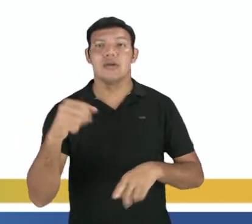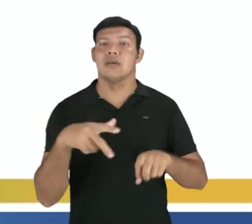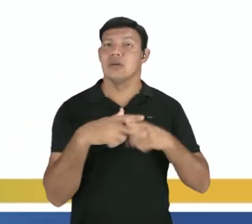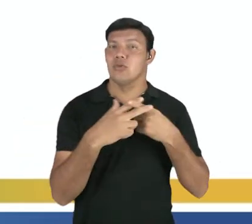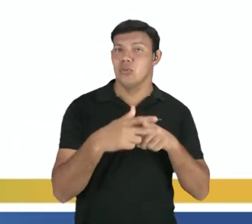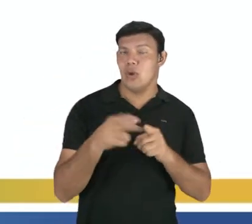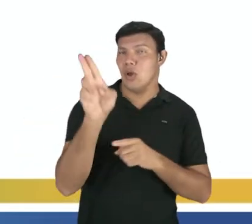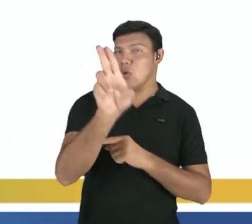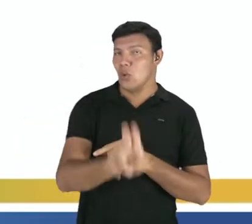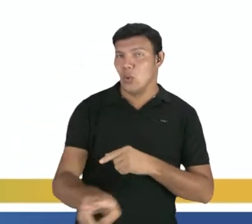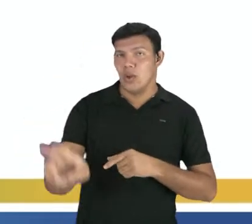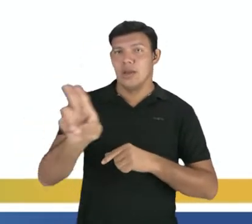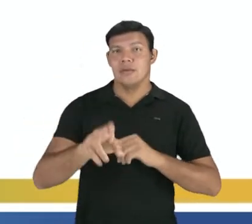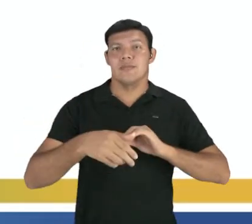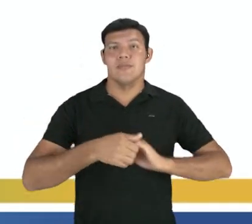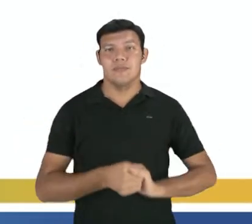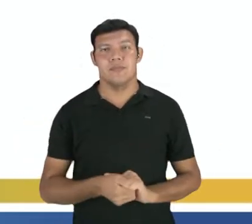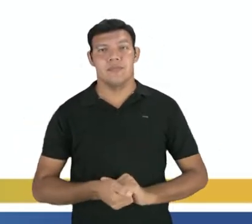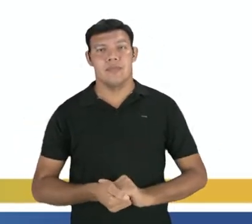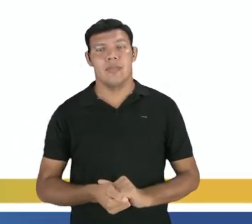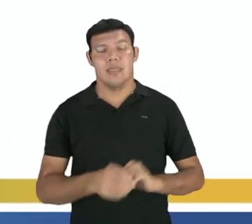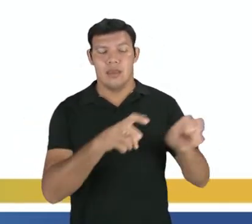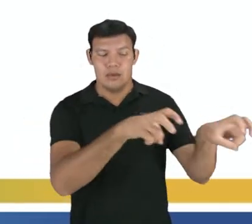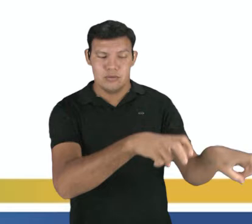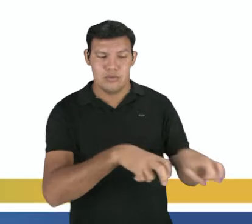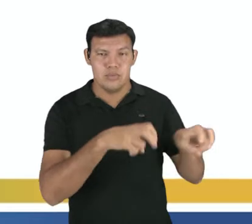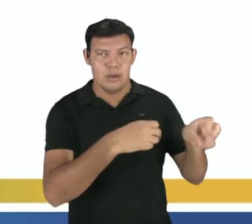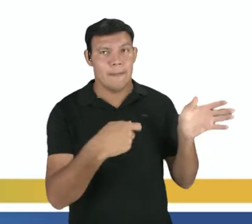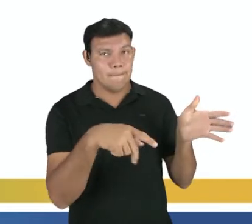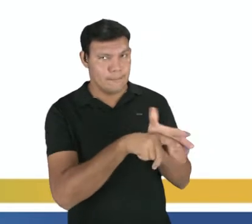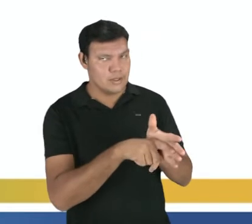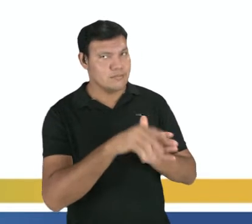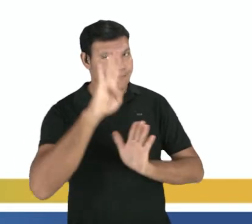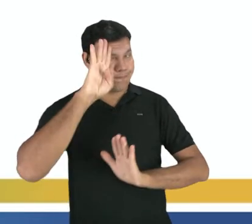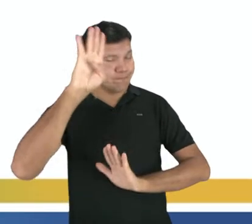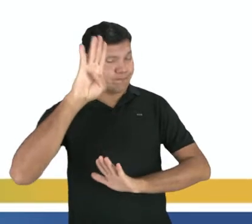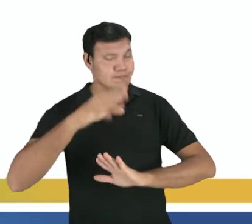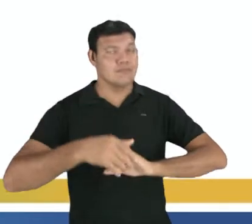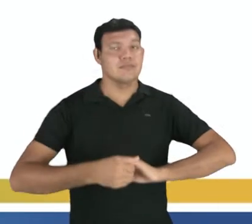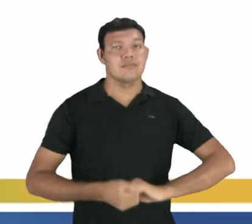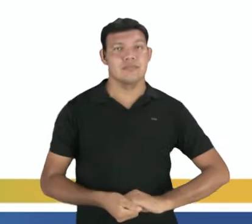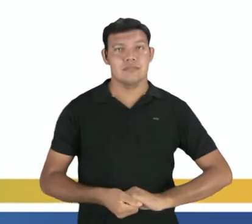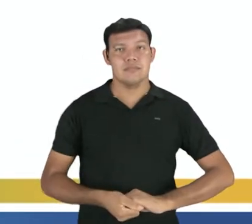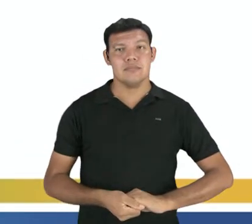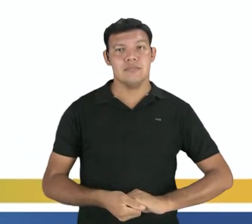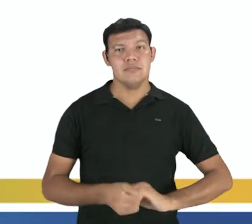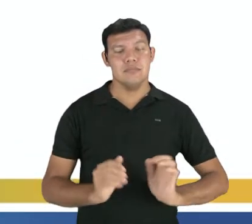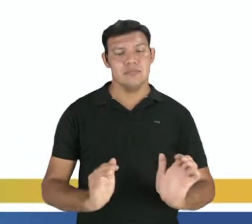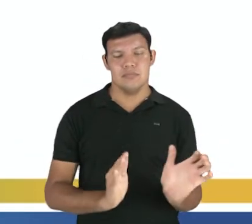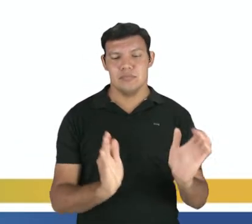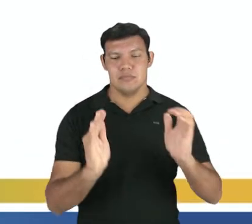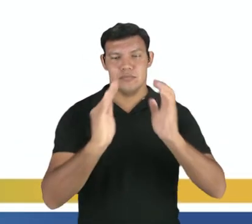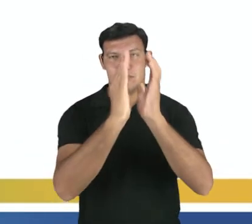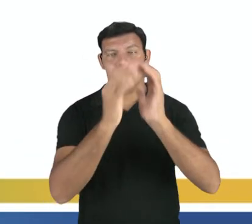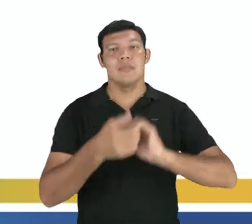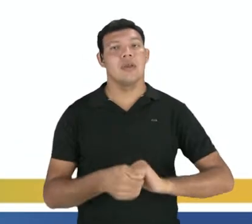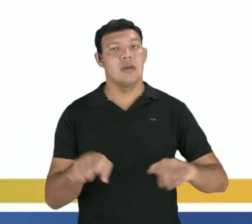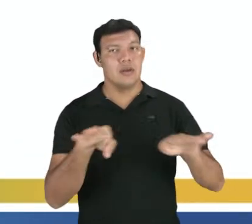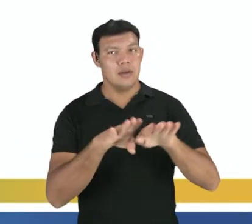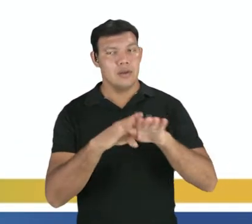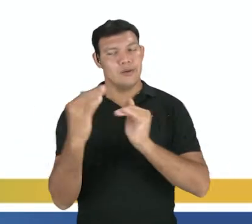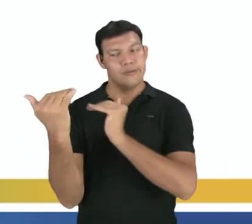ser utilizados aí na agricultura principalmente, tá? A cerâmica também, né, ela vai